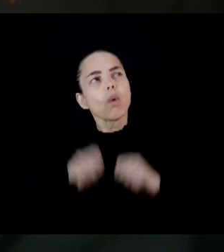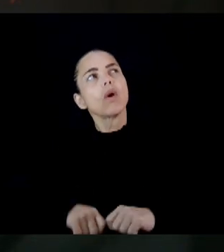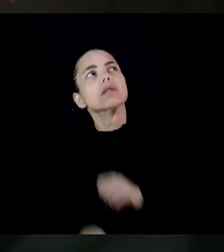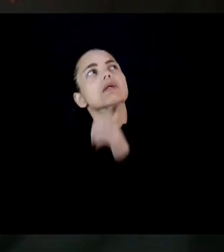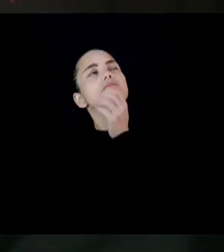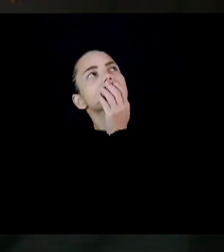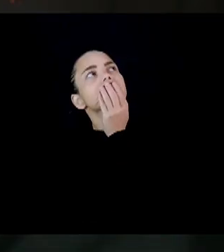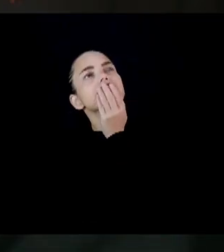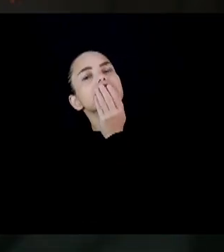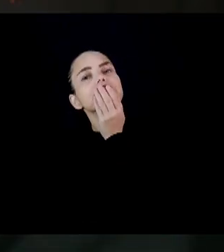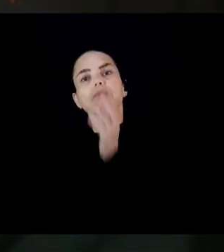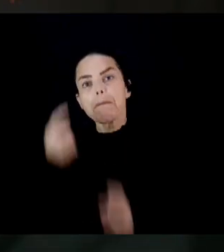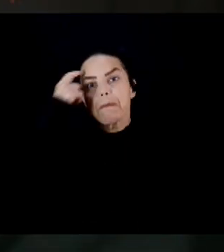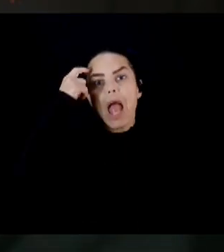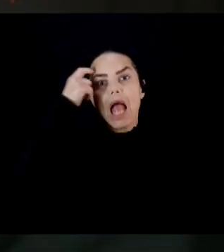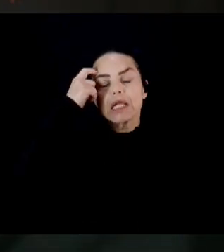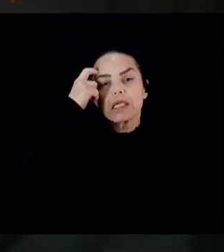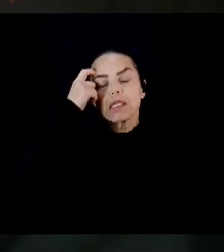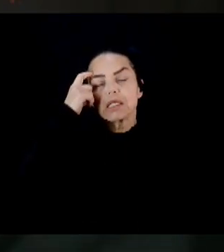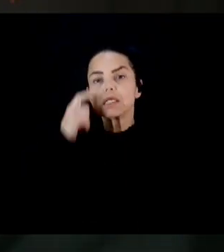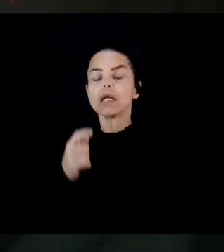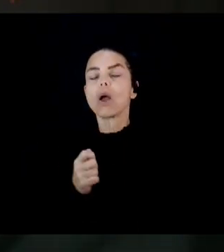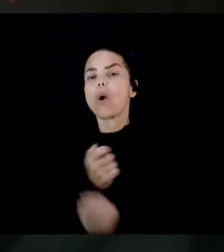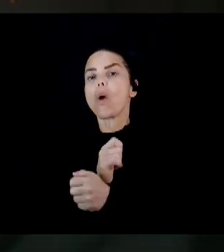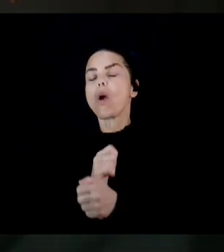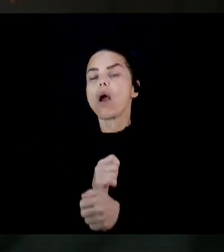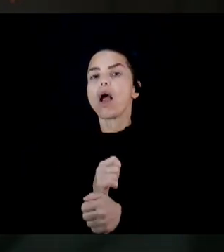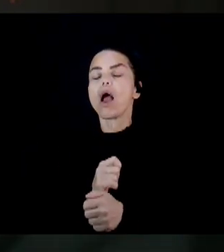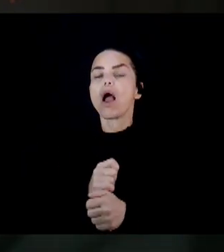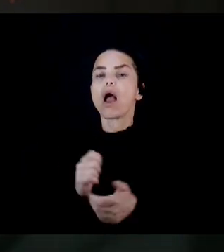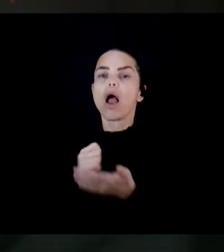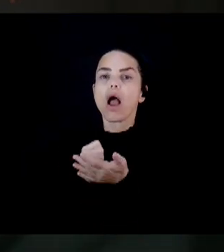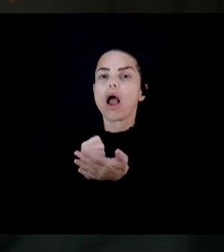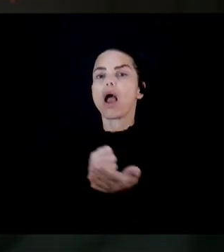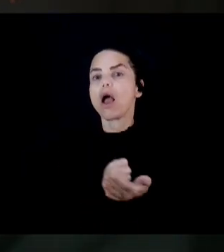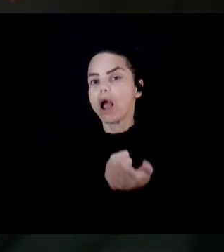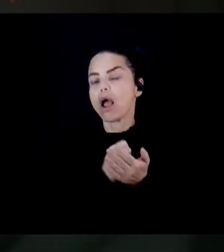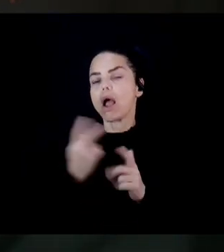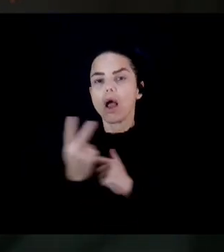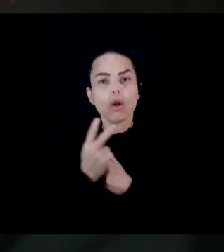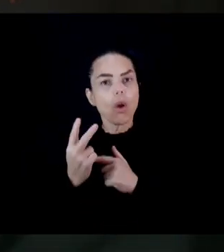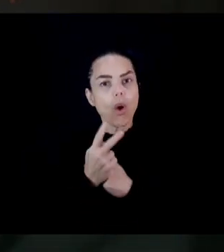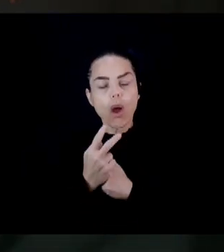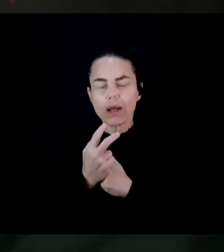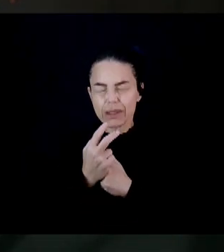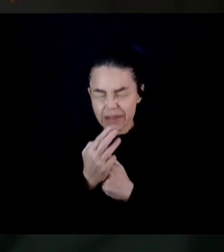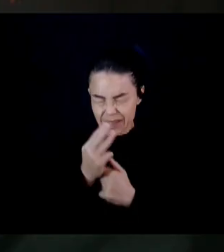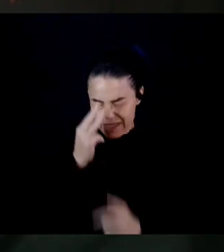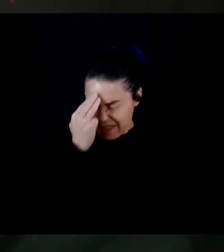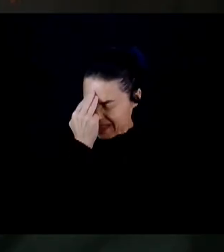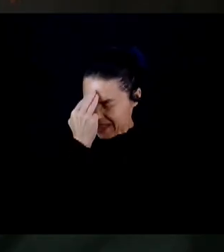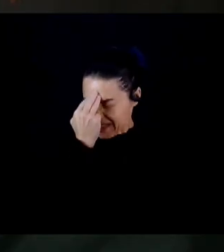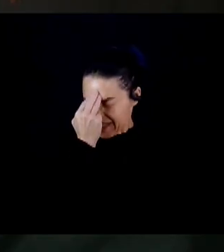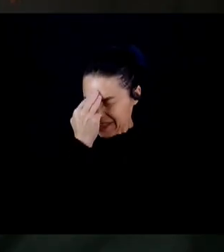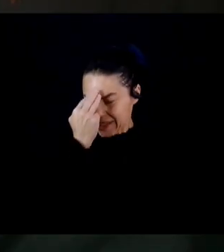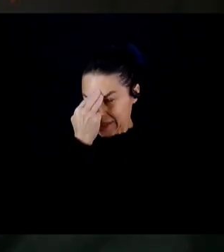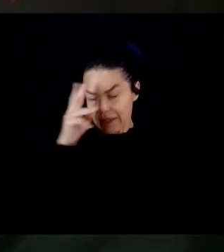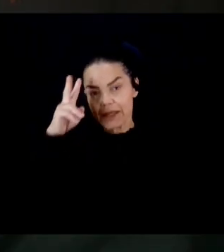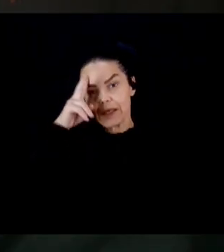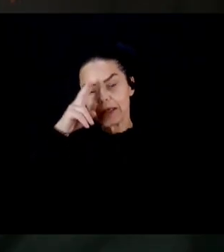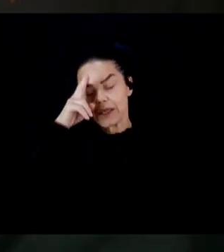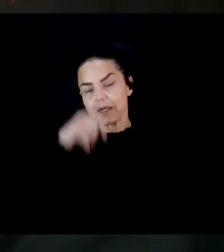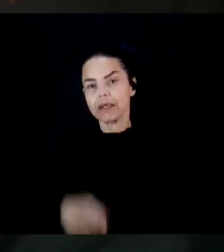Né? Quais as atividades, Andresa, ajudam a gente preservar a memória e a capacidade cognitiva